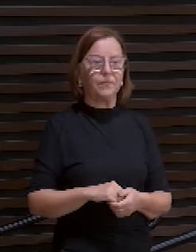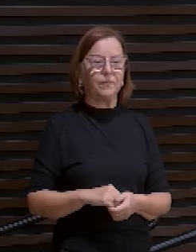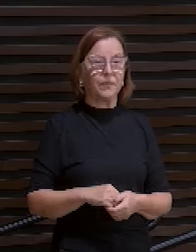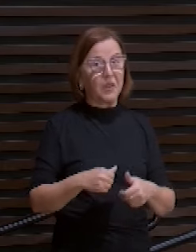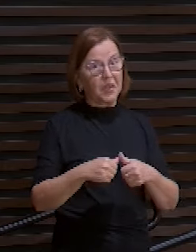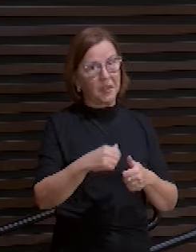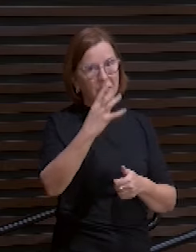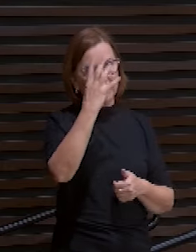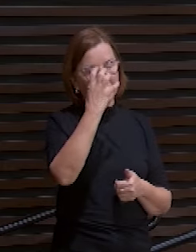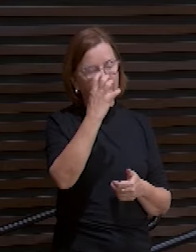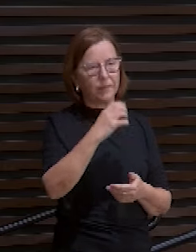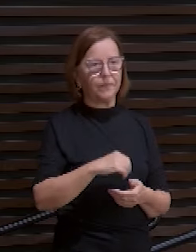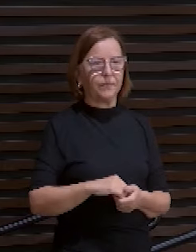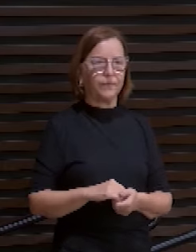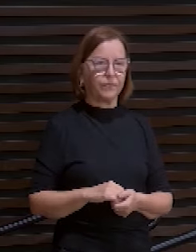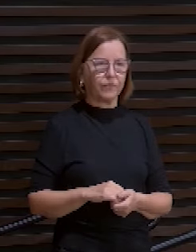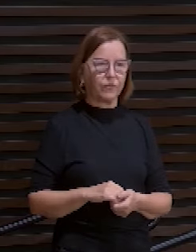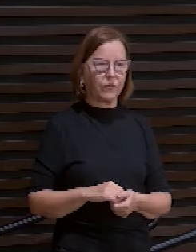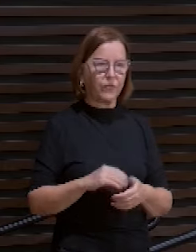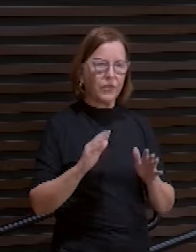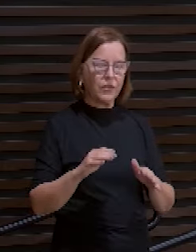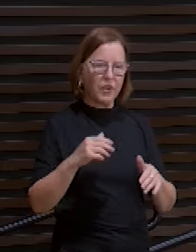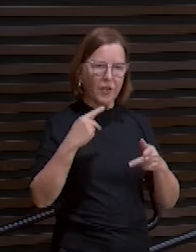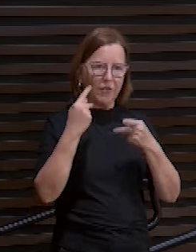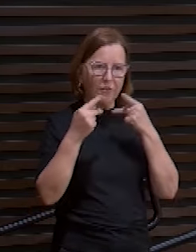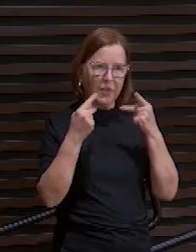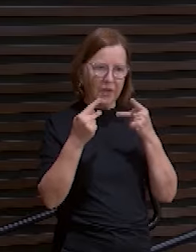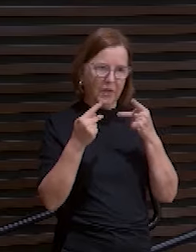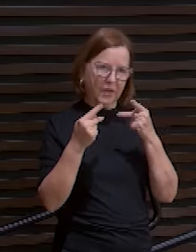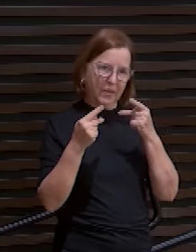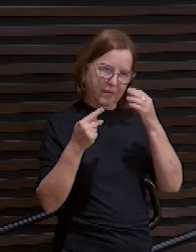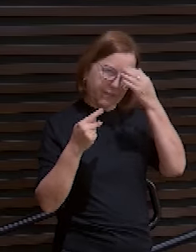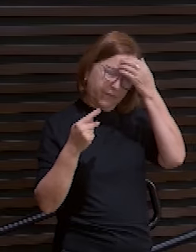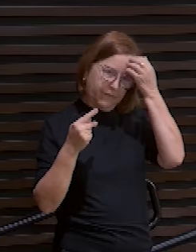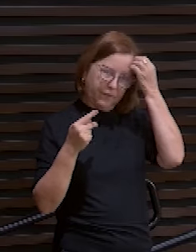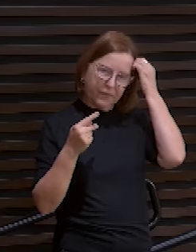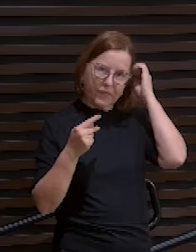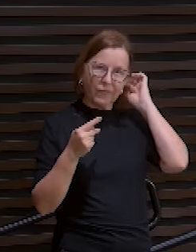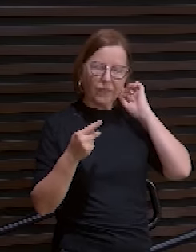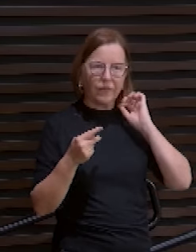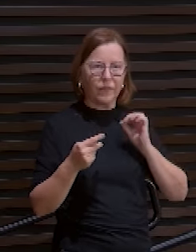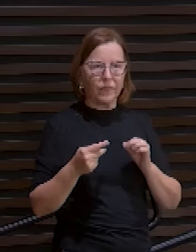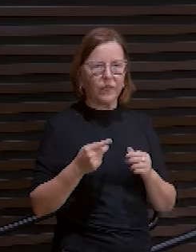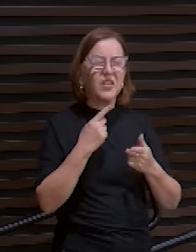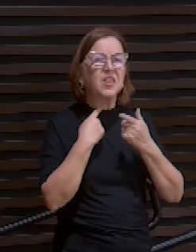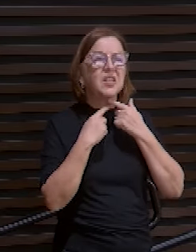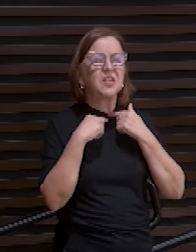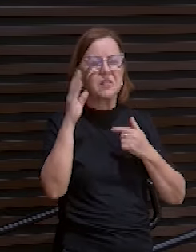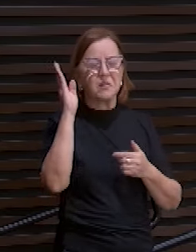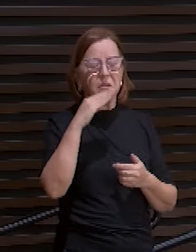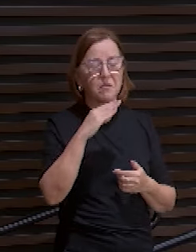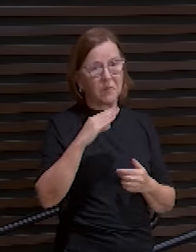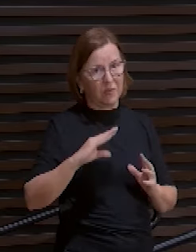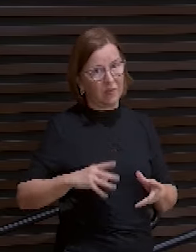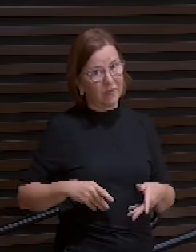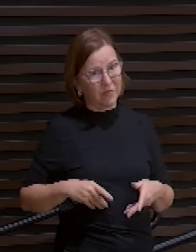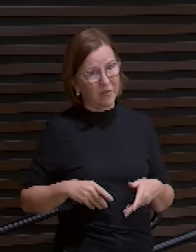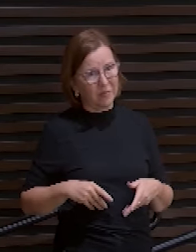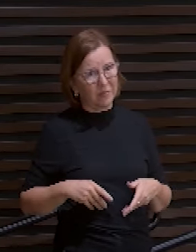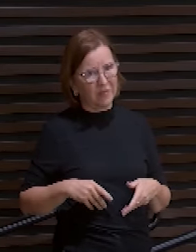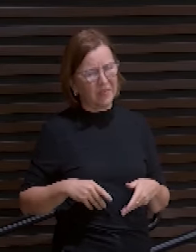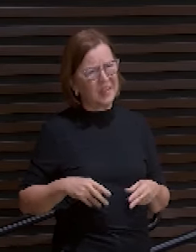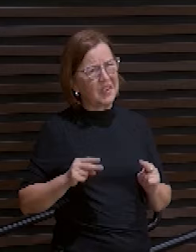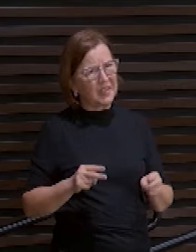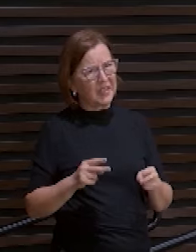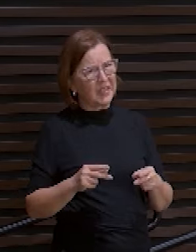amados como falei anteriormente quando nós falamos de concupiscência da carne logo associamos isto à